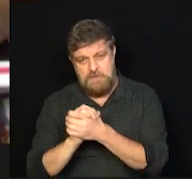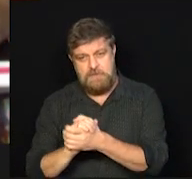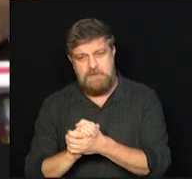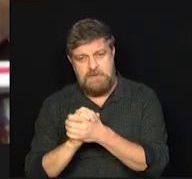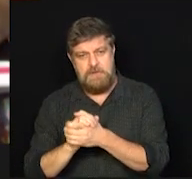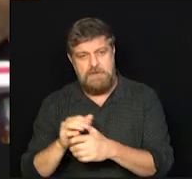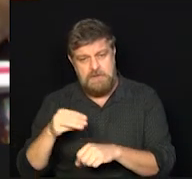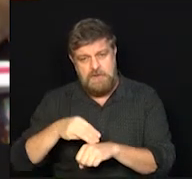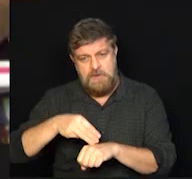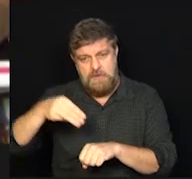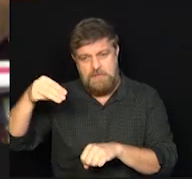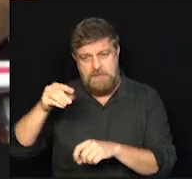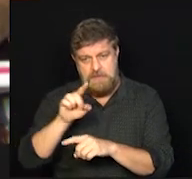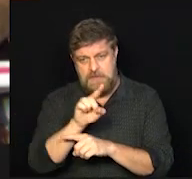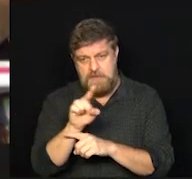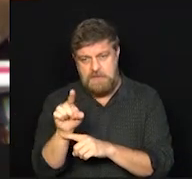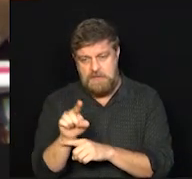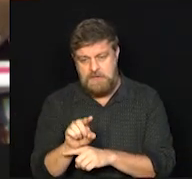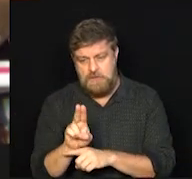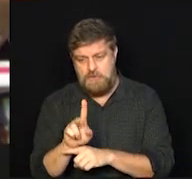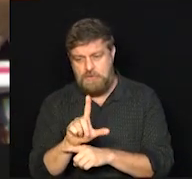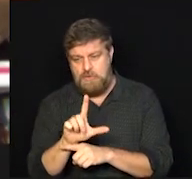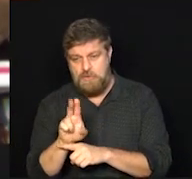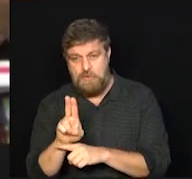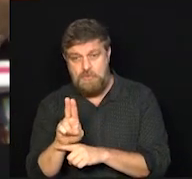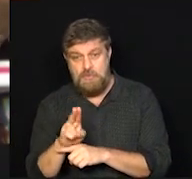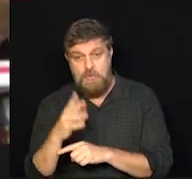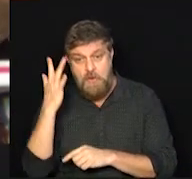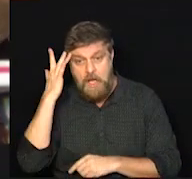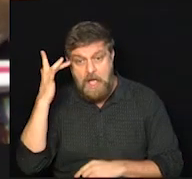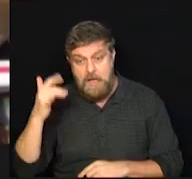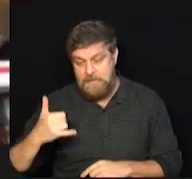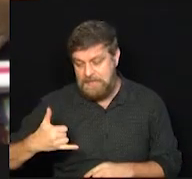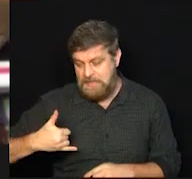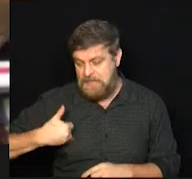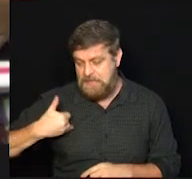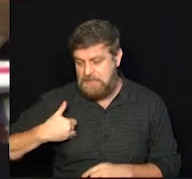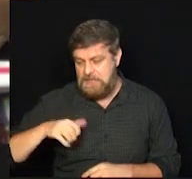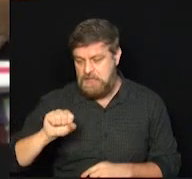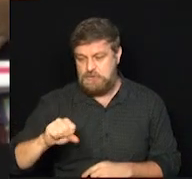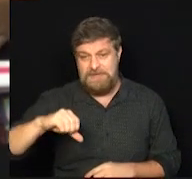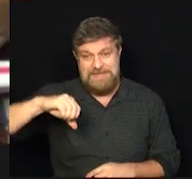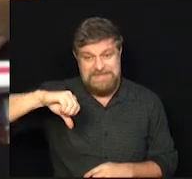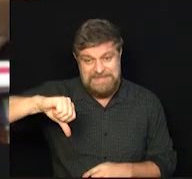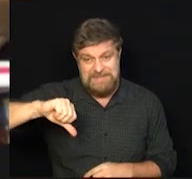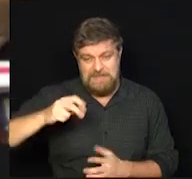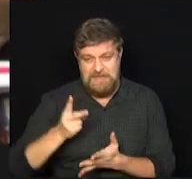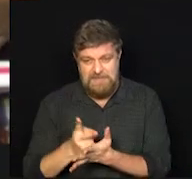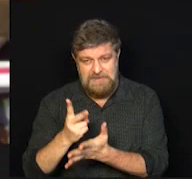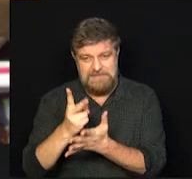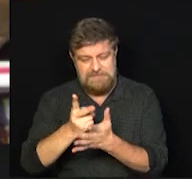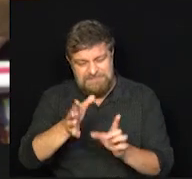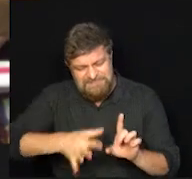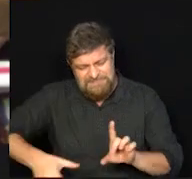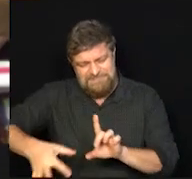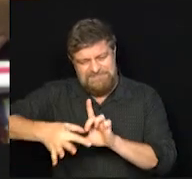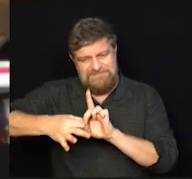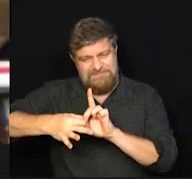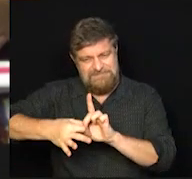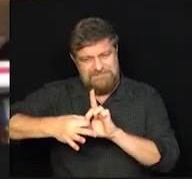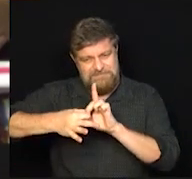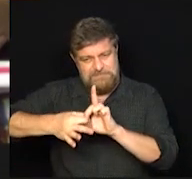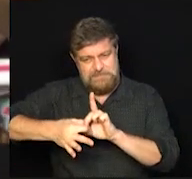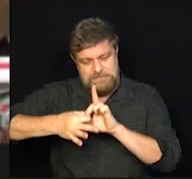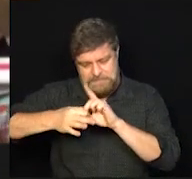que amanhã completará 89 anos e tem que esteja muita barriga faz